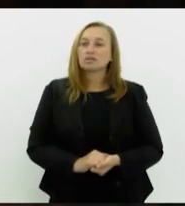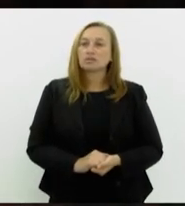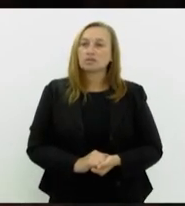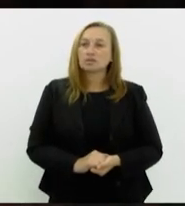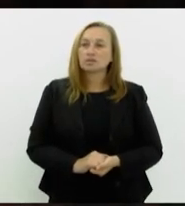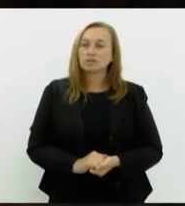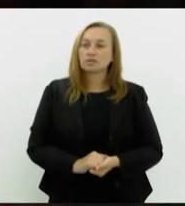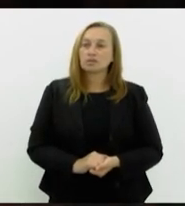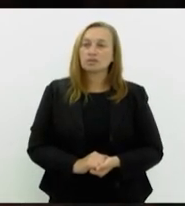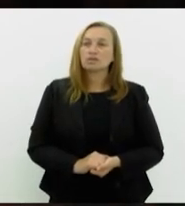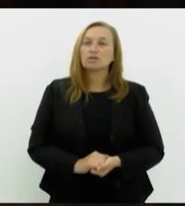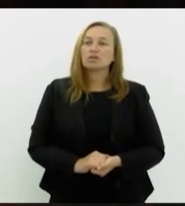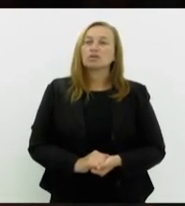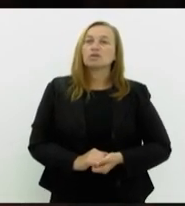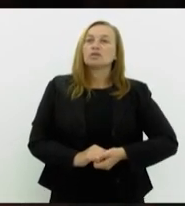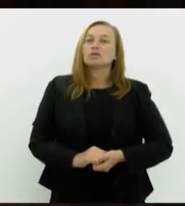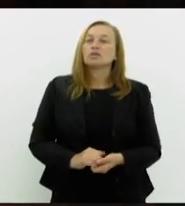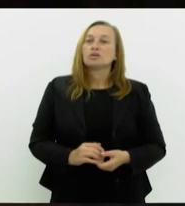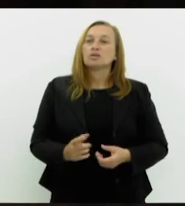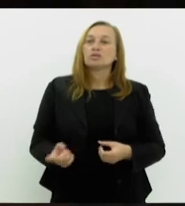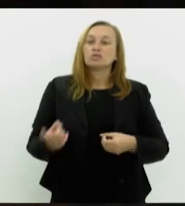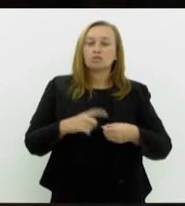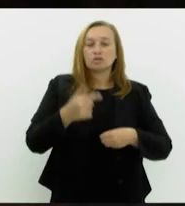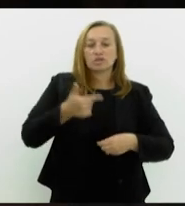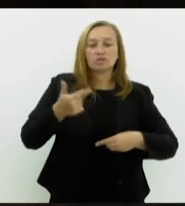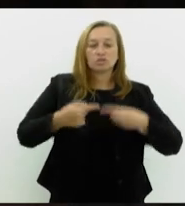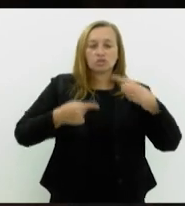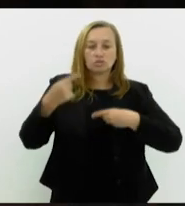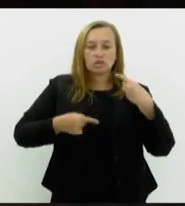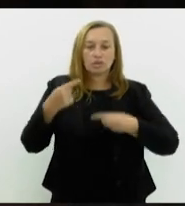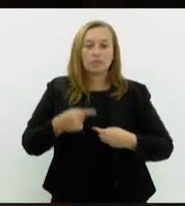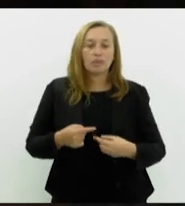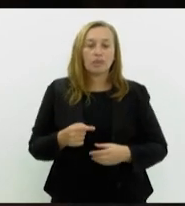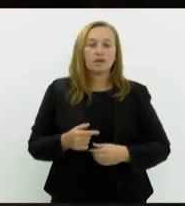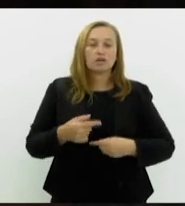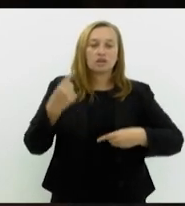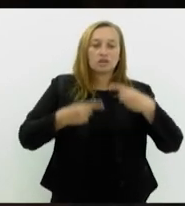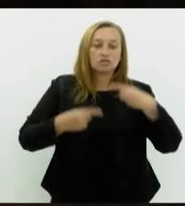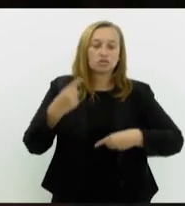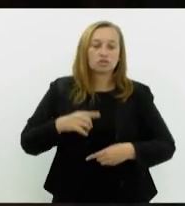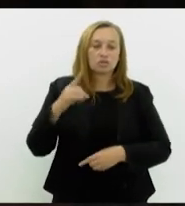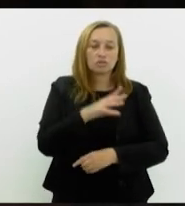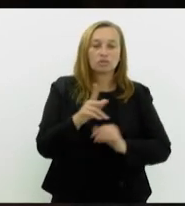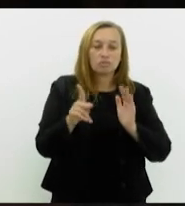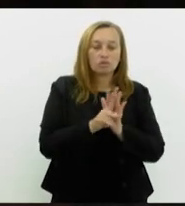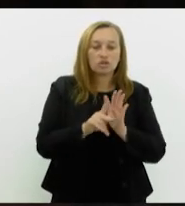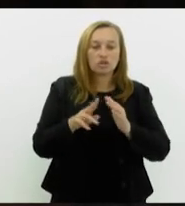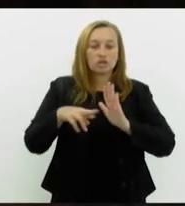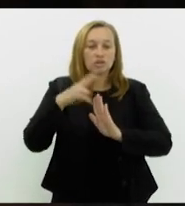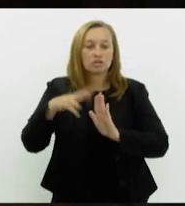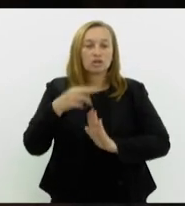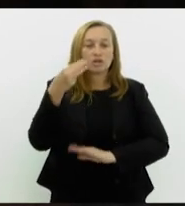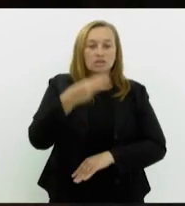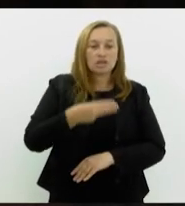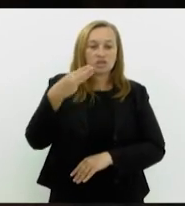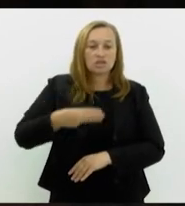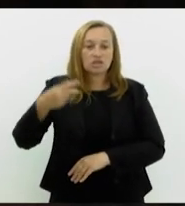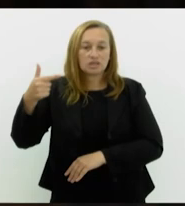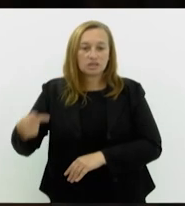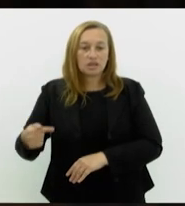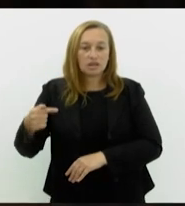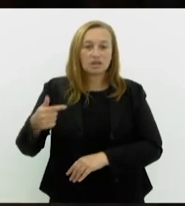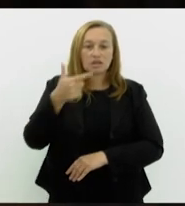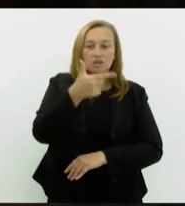aprovado, vai a redação do vencido para a segunda discussão. Em discussão única, projeto de resolução 337